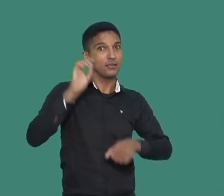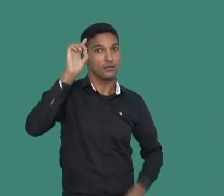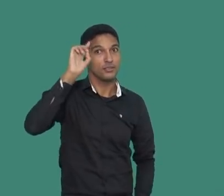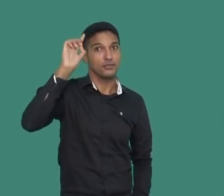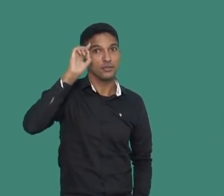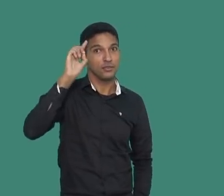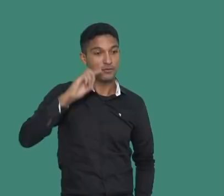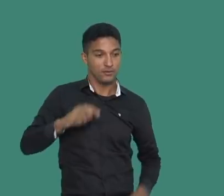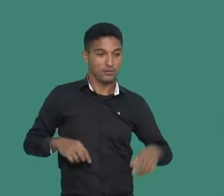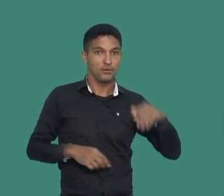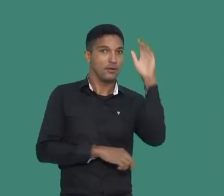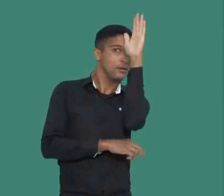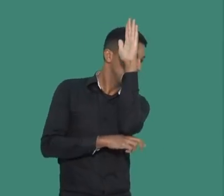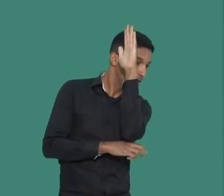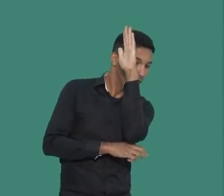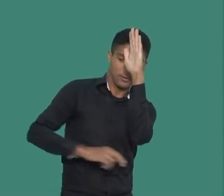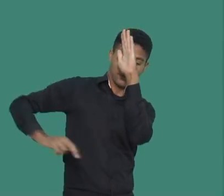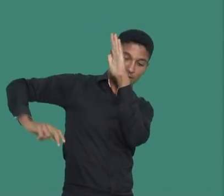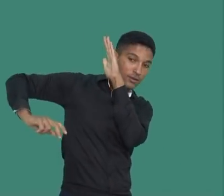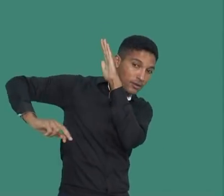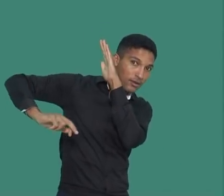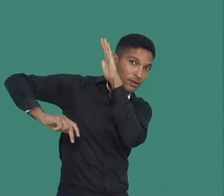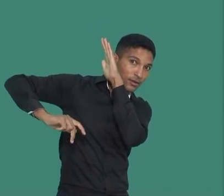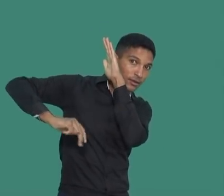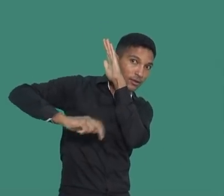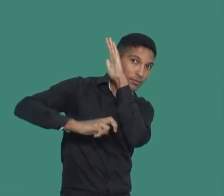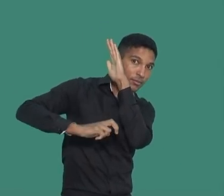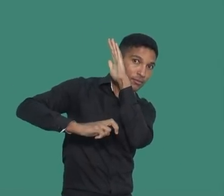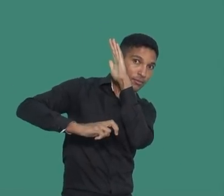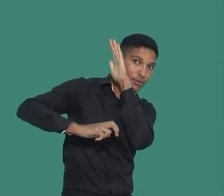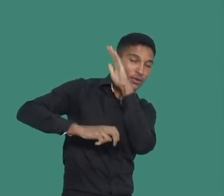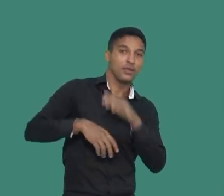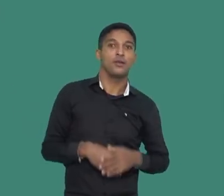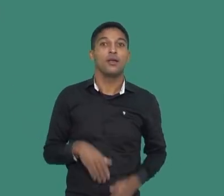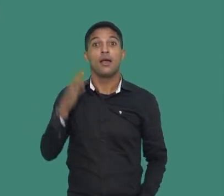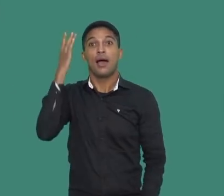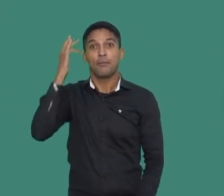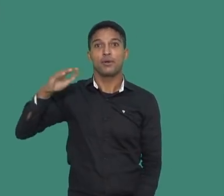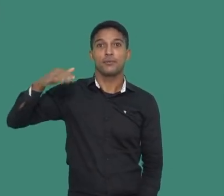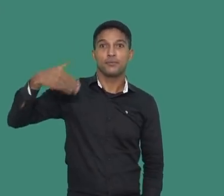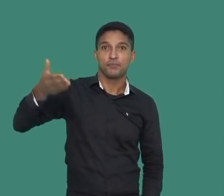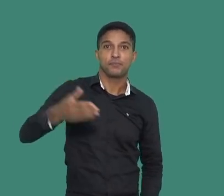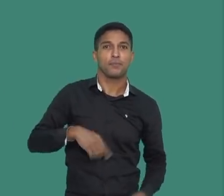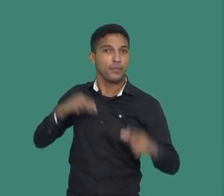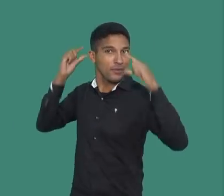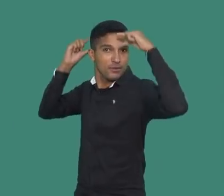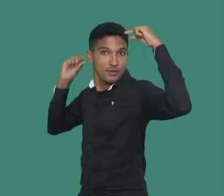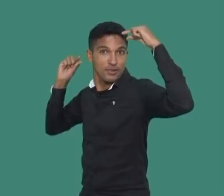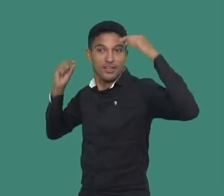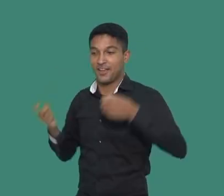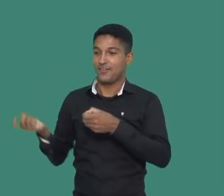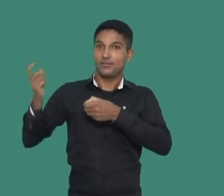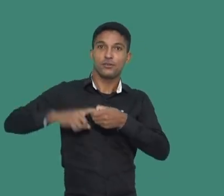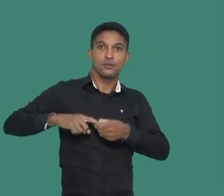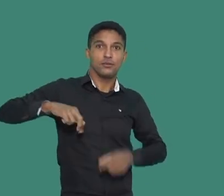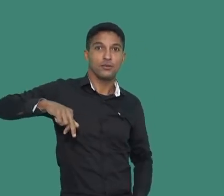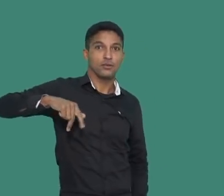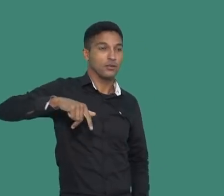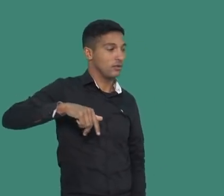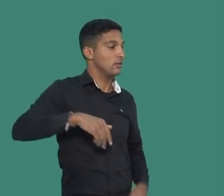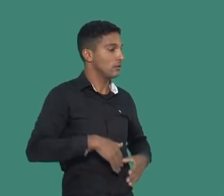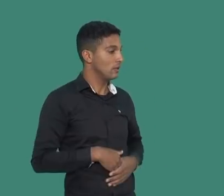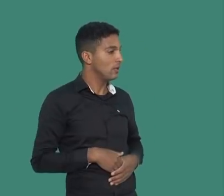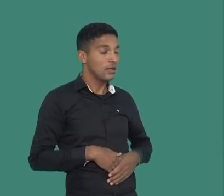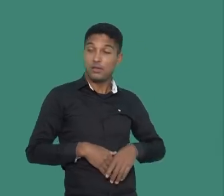você se sentará um pouco mais perto. No dia seguinte, o Pequeno Príncipe voltou. Teria sido melhor se